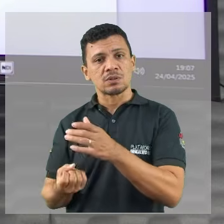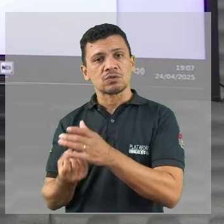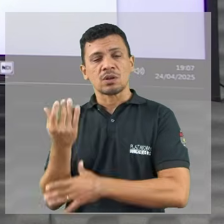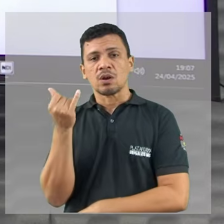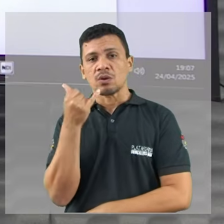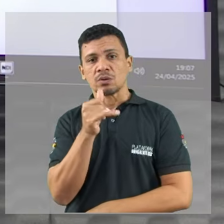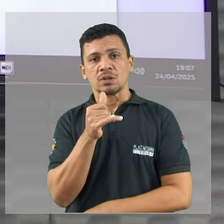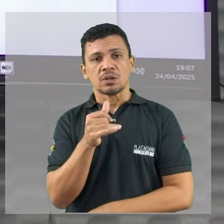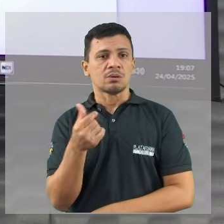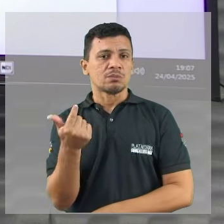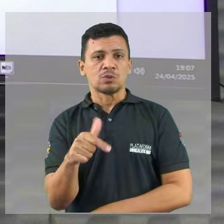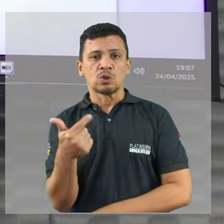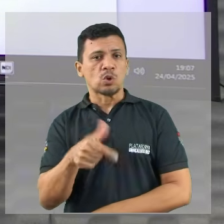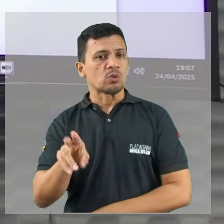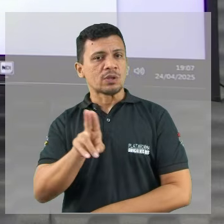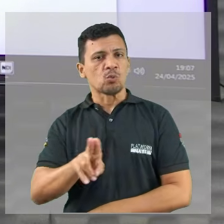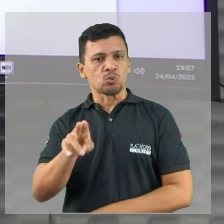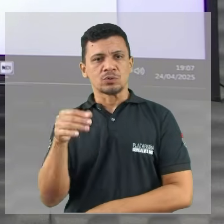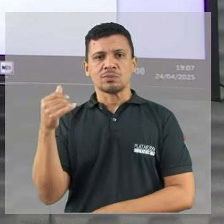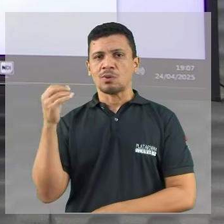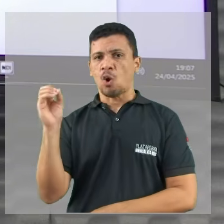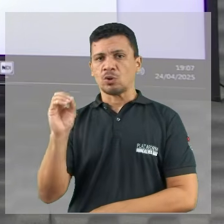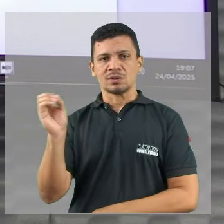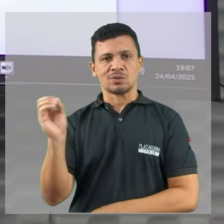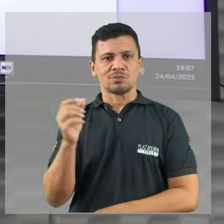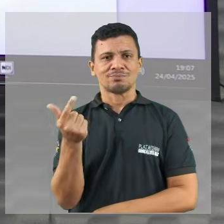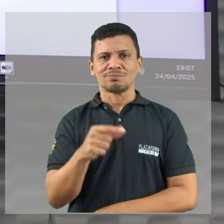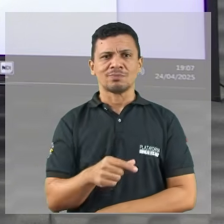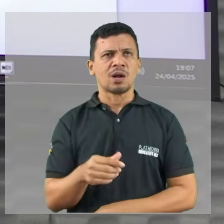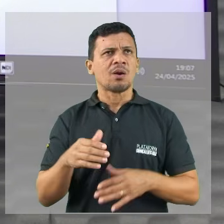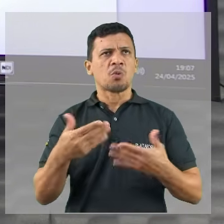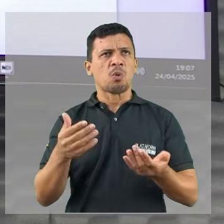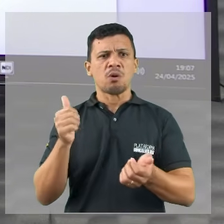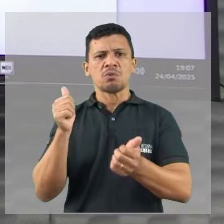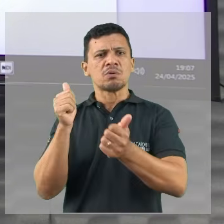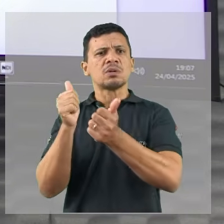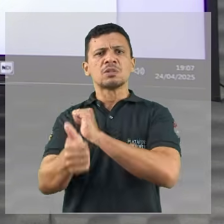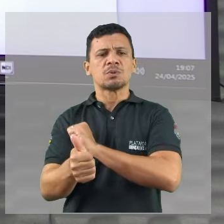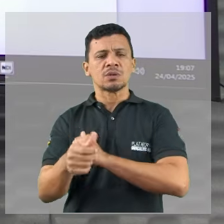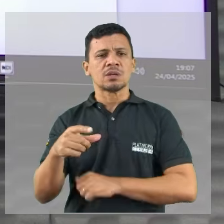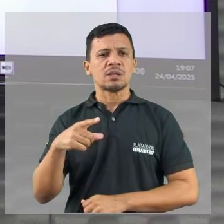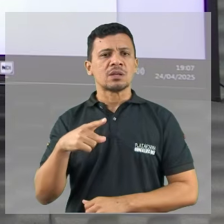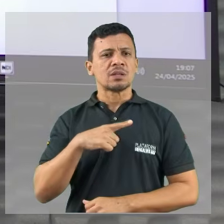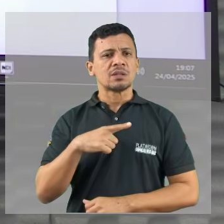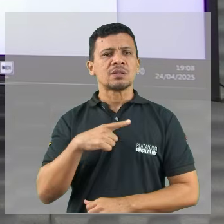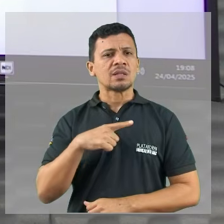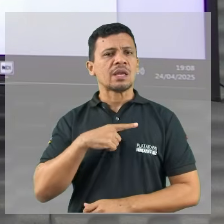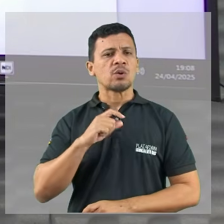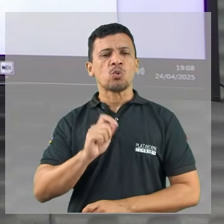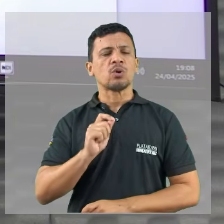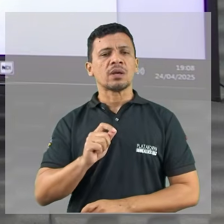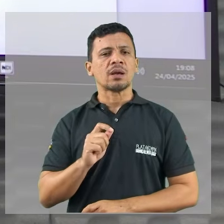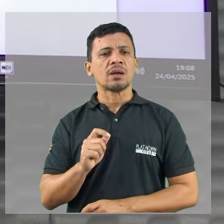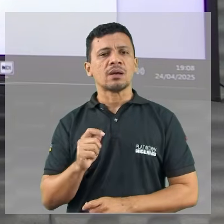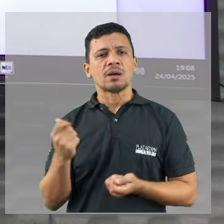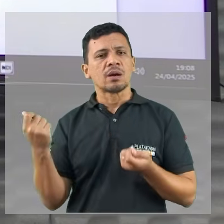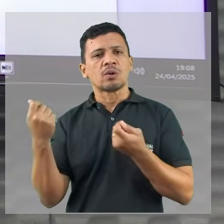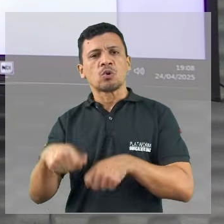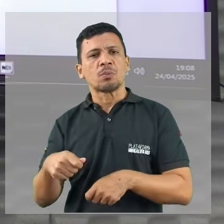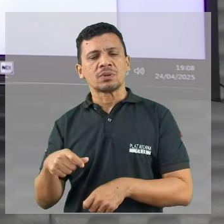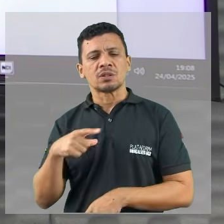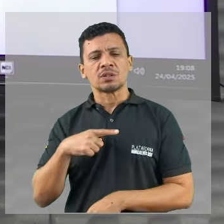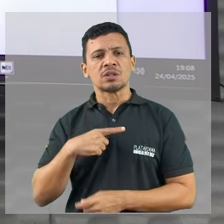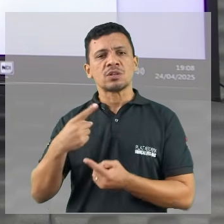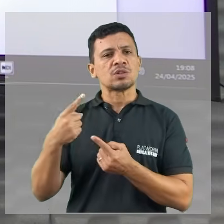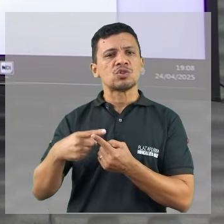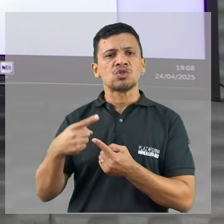a utilização do oxigênio. Então vamos pensar qual esporte o atleta tem uma maior quantidade desse